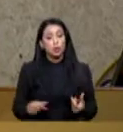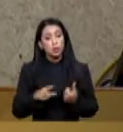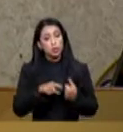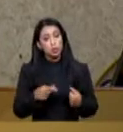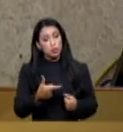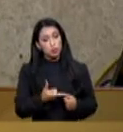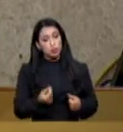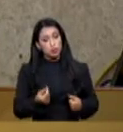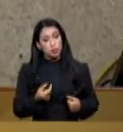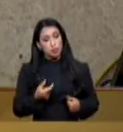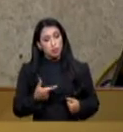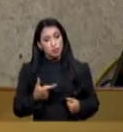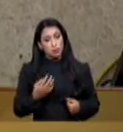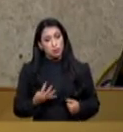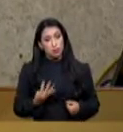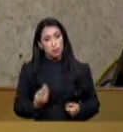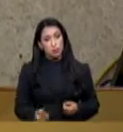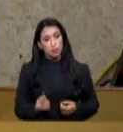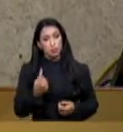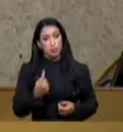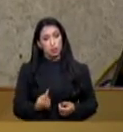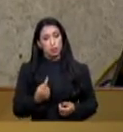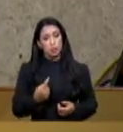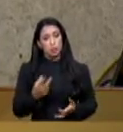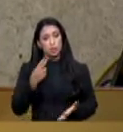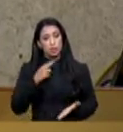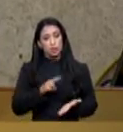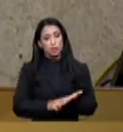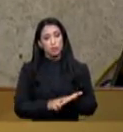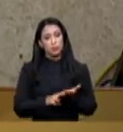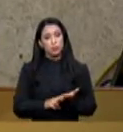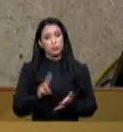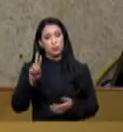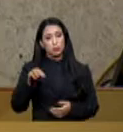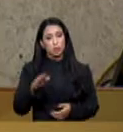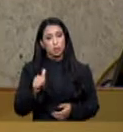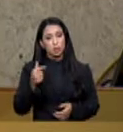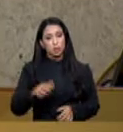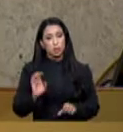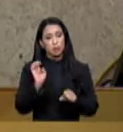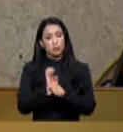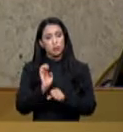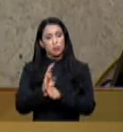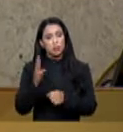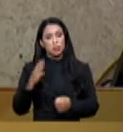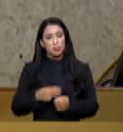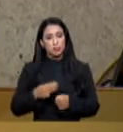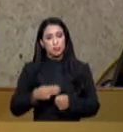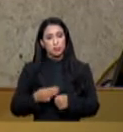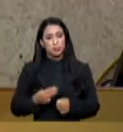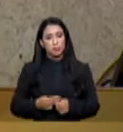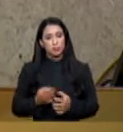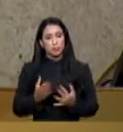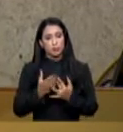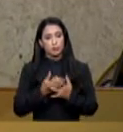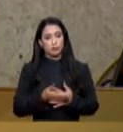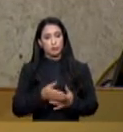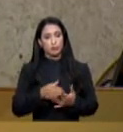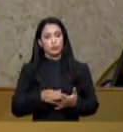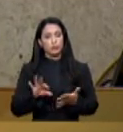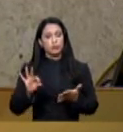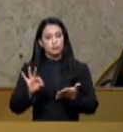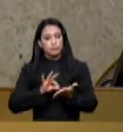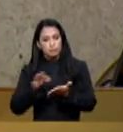artigo 241 da Carta anterior. A União, os Estados, o Distrito Federal, os municípios se plenarão por meio de consórcio e